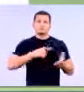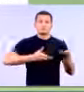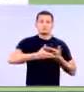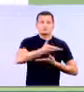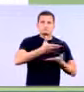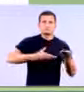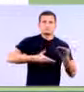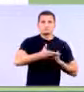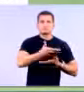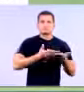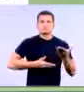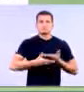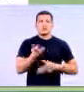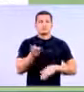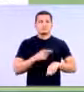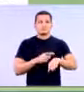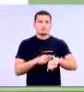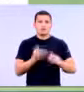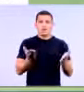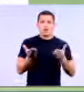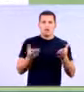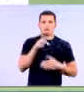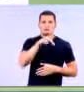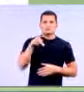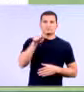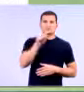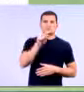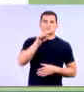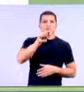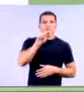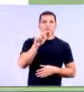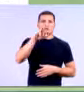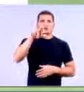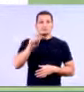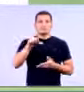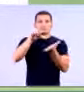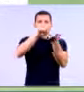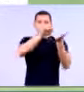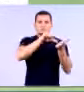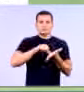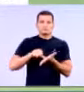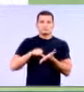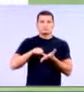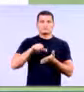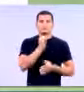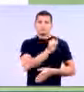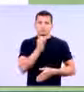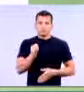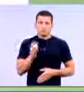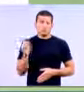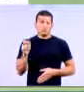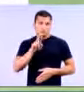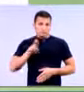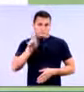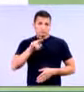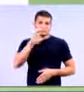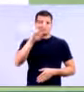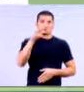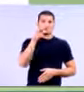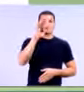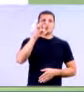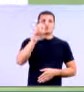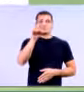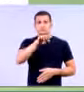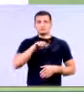interagindo ao mesmo tempo, como agora a professora Sara com os tutores em cada polo. Ela está utilizando o chat, vocês estão se comunicando ao